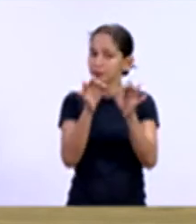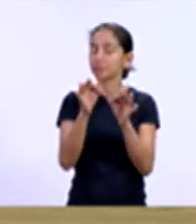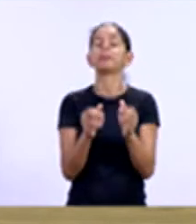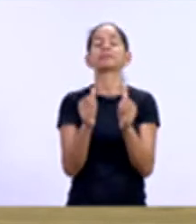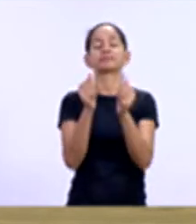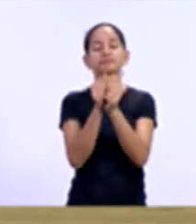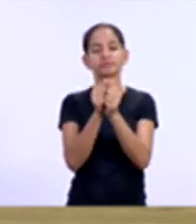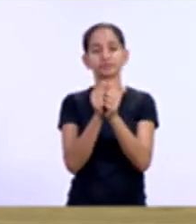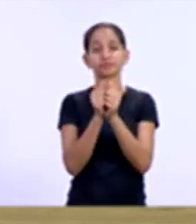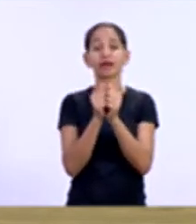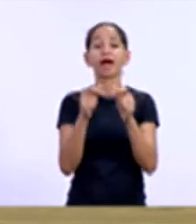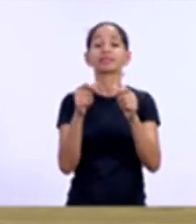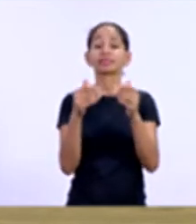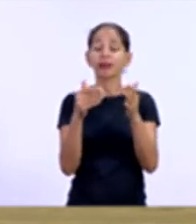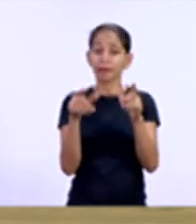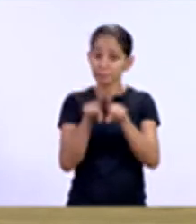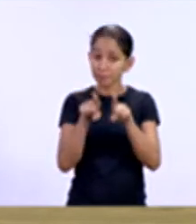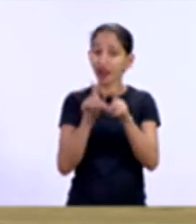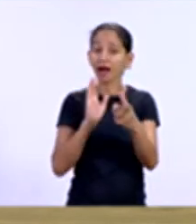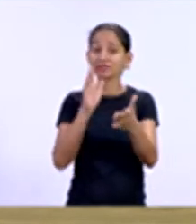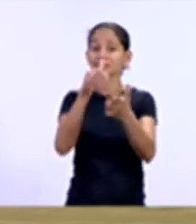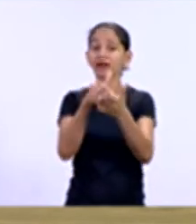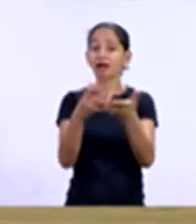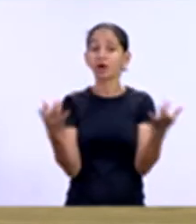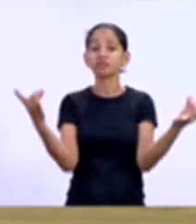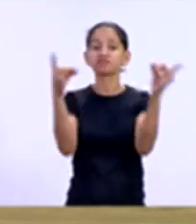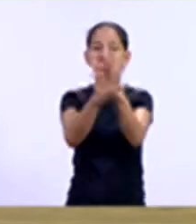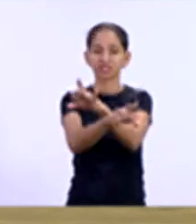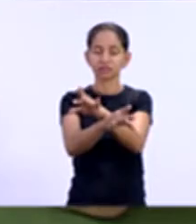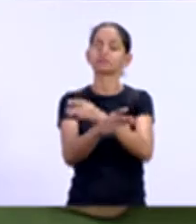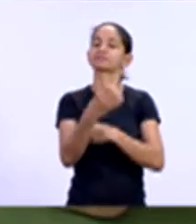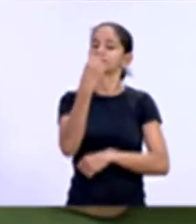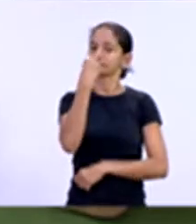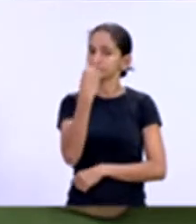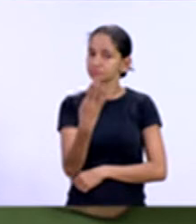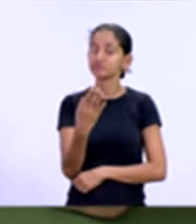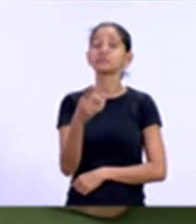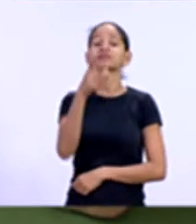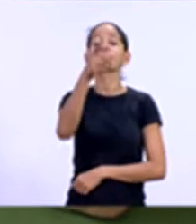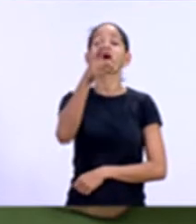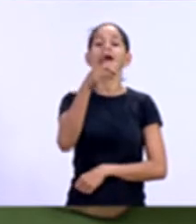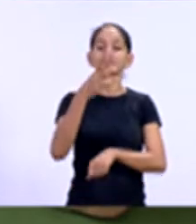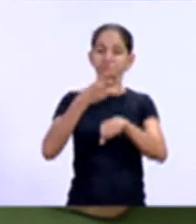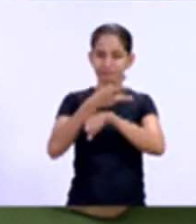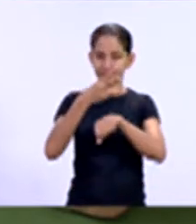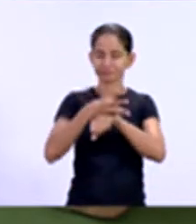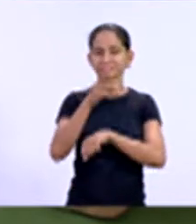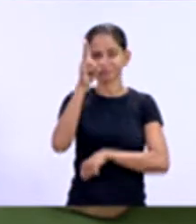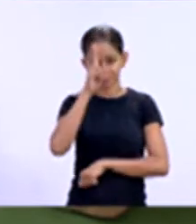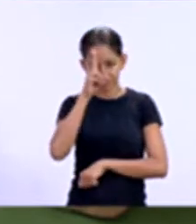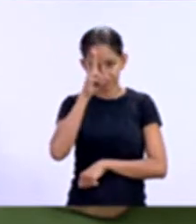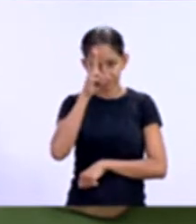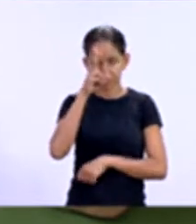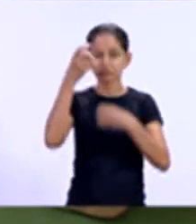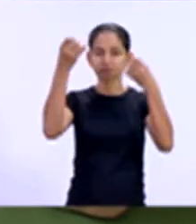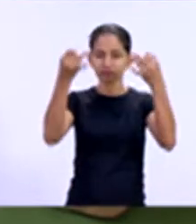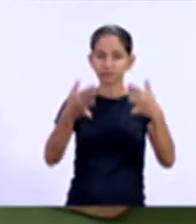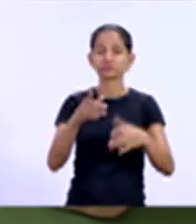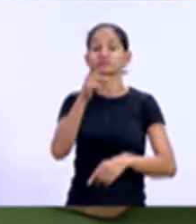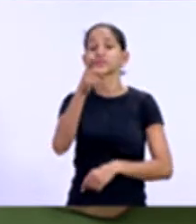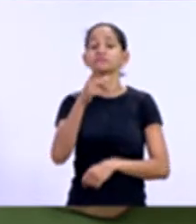precisam, e ao final tenho certeza que todos possuem essas características. Falando lá dos WhatsApps da vida, dos Facebooks, nós temos